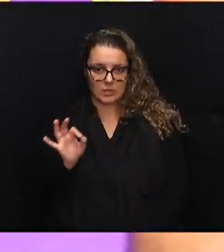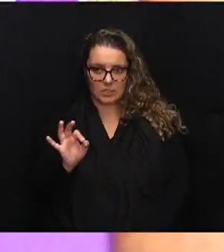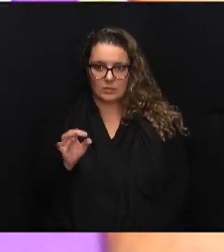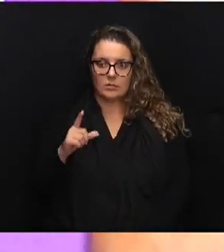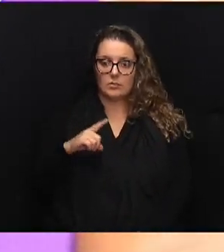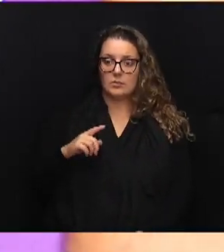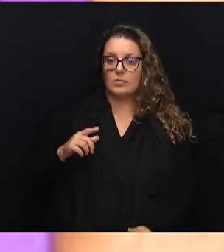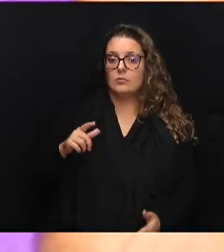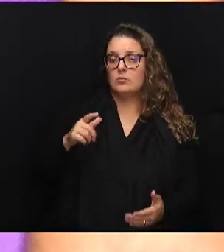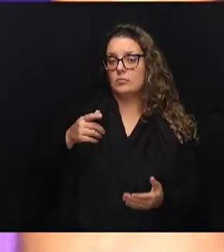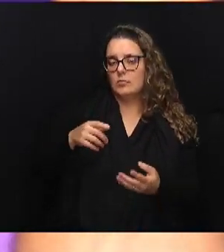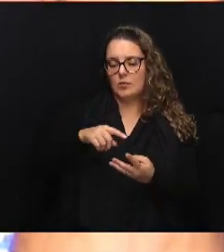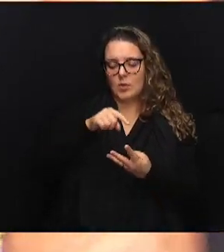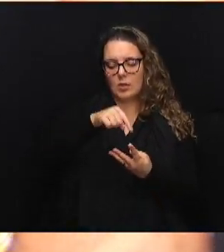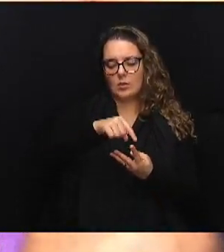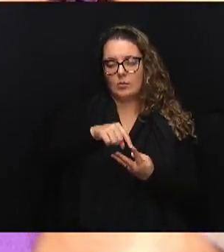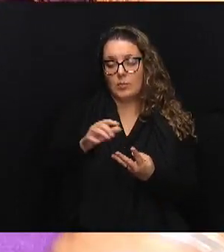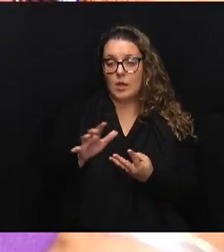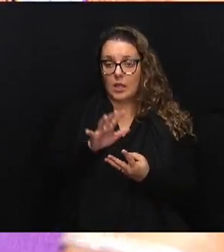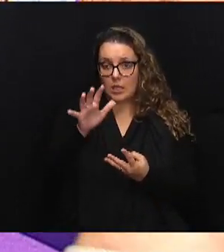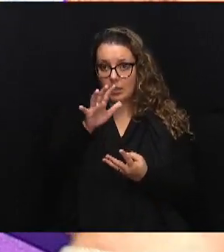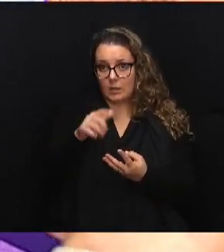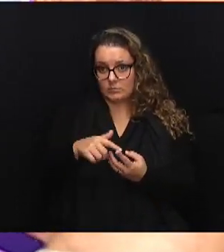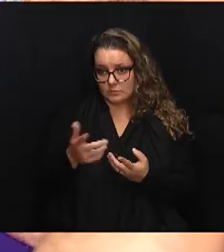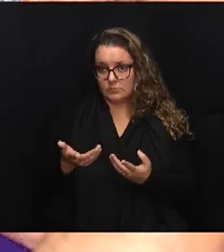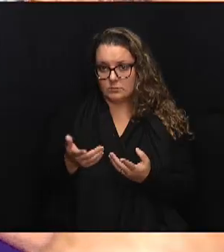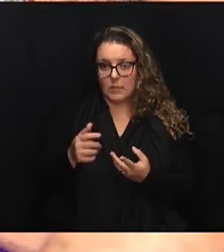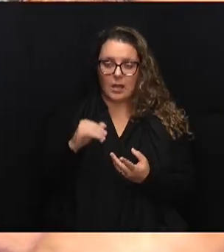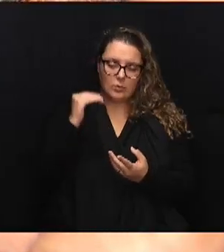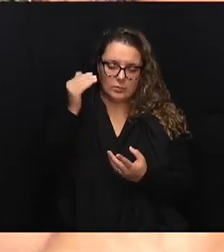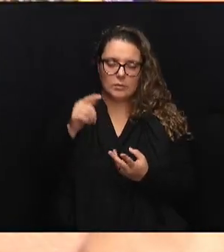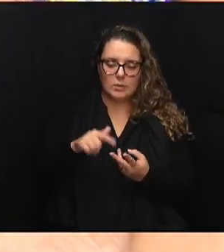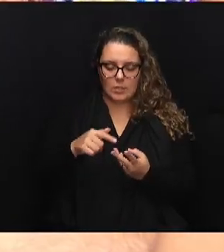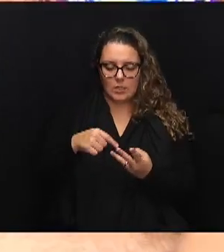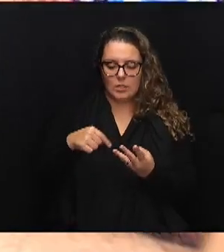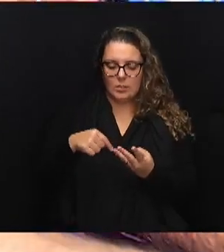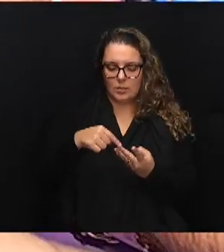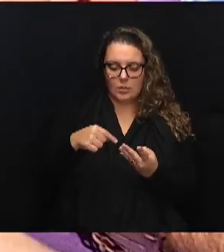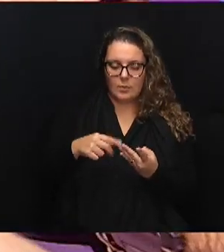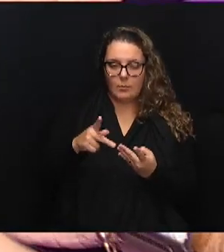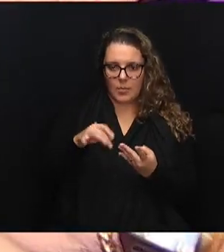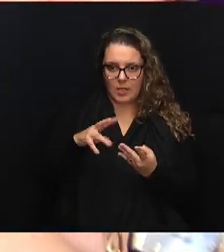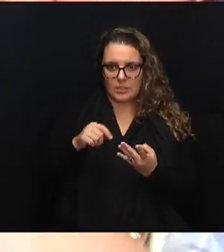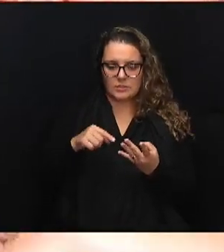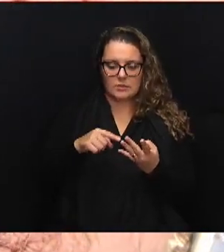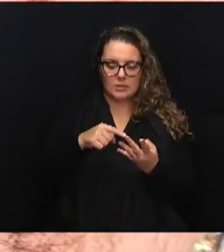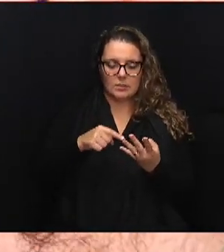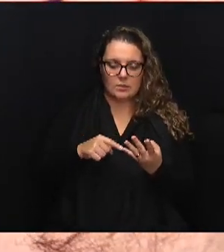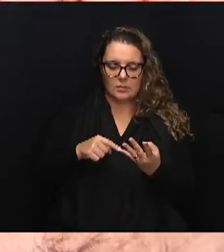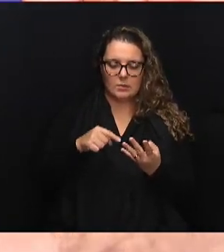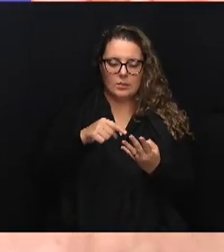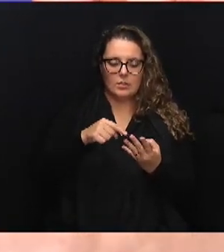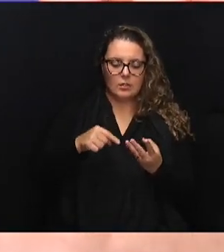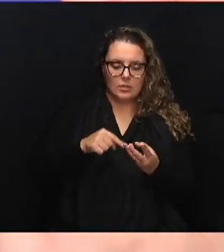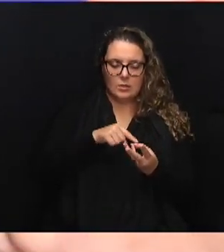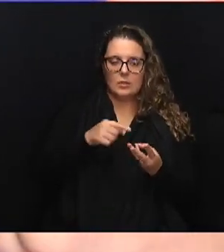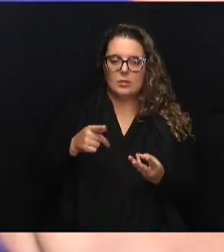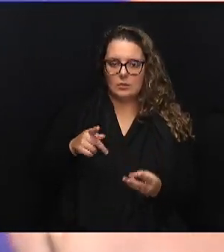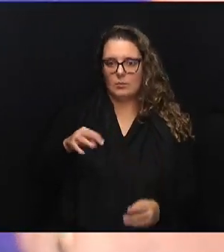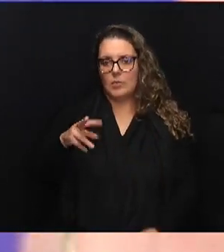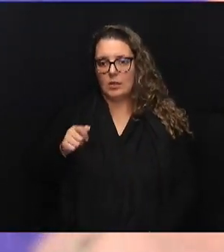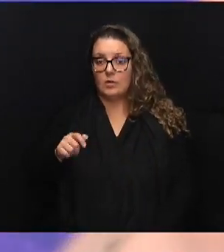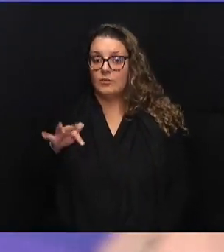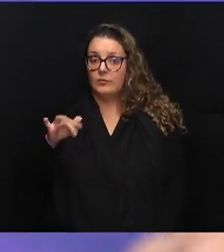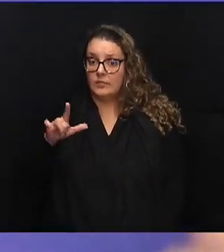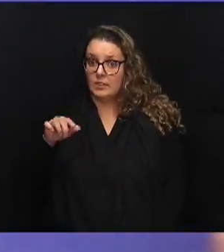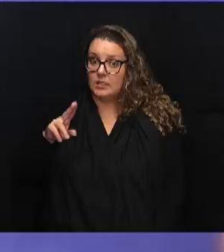alta. Depois a gente vai ter um par, 2 pares, uma trinca, depois uma sequência, um flush. E aí